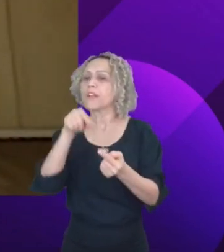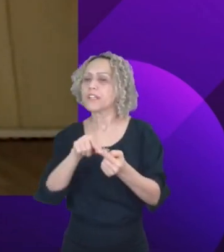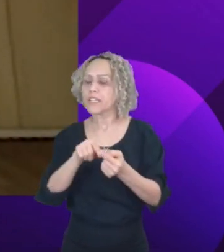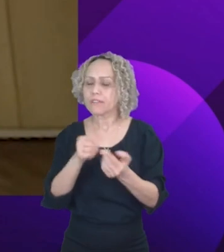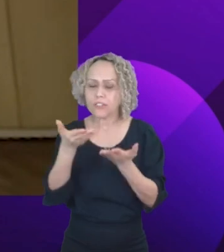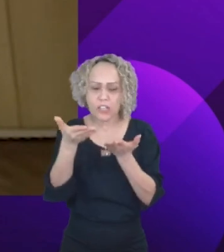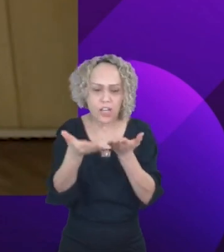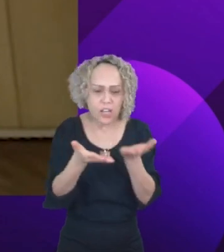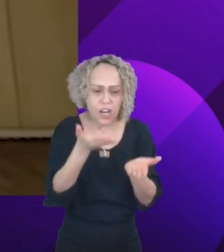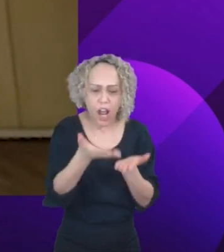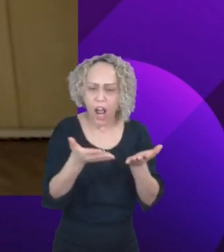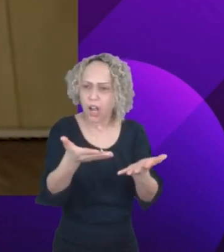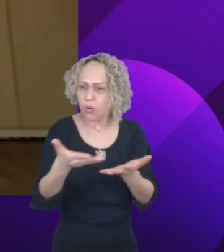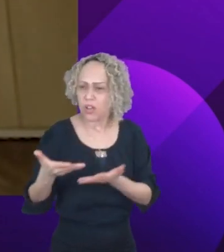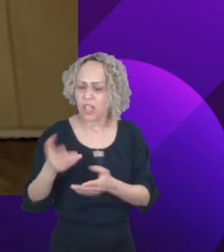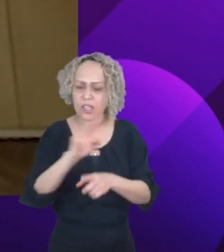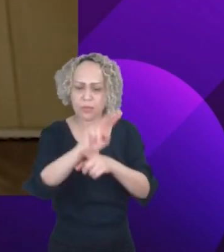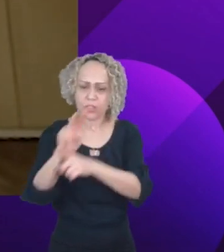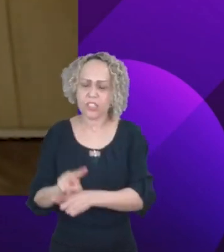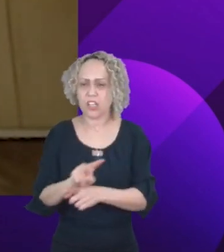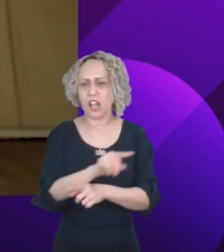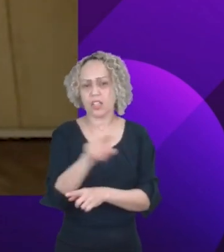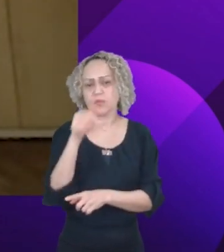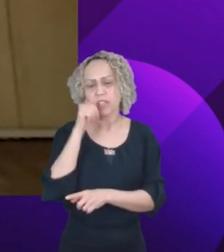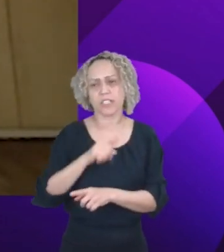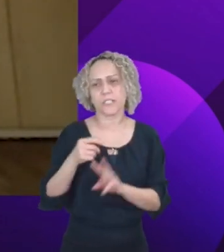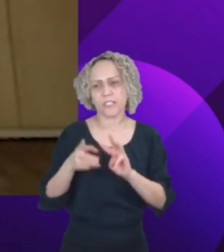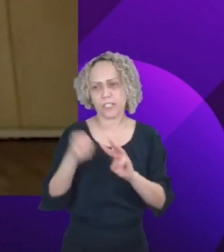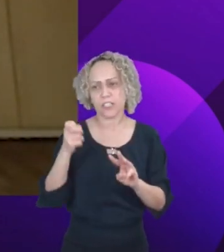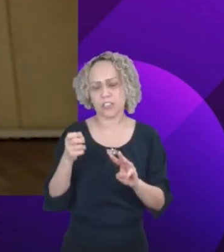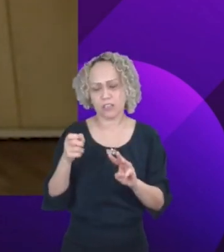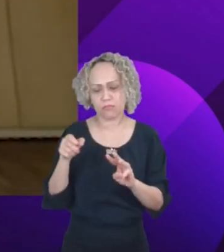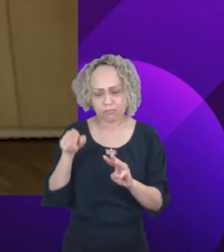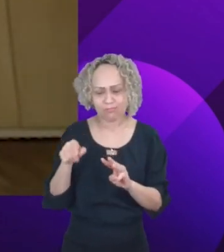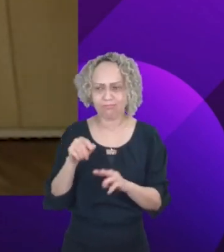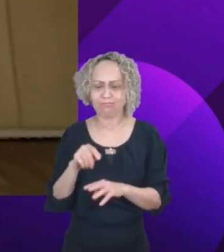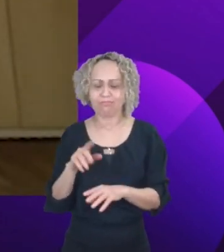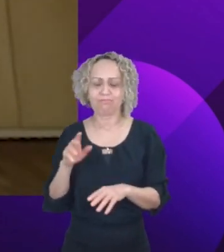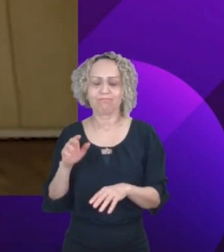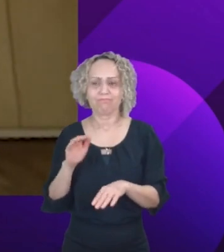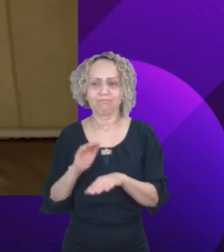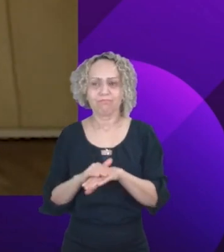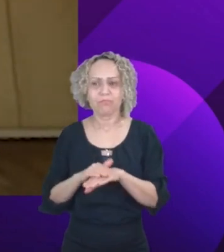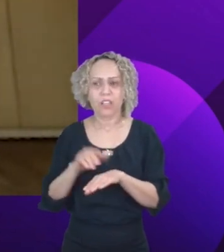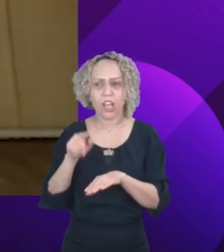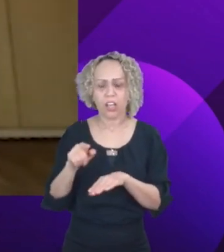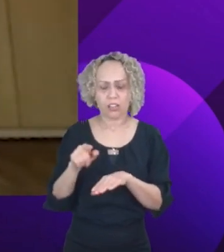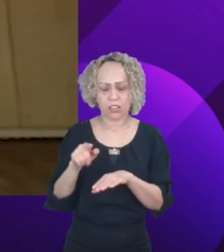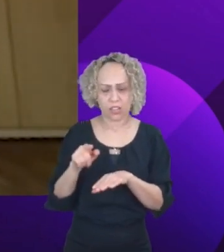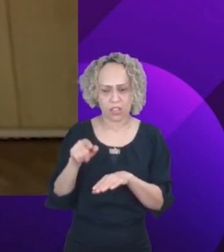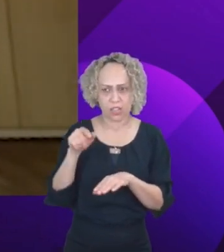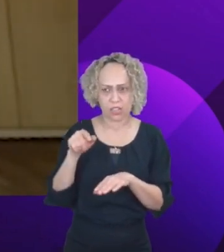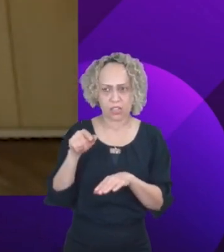de acolhimento e de proteção a mulheres indígenas, que deve ter, né, no seu escopo